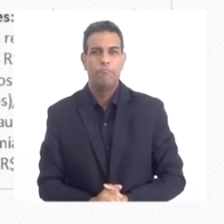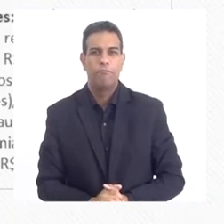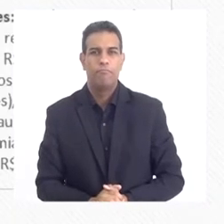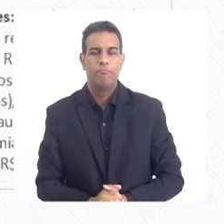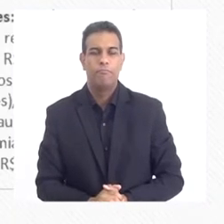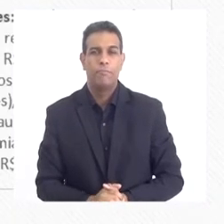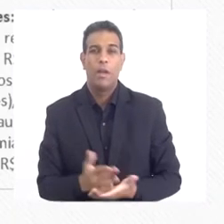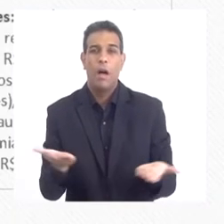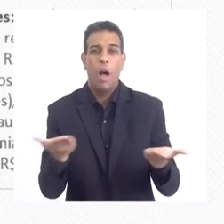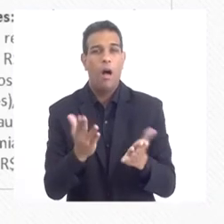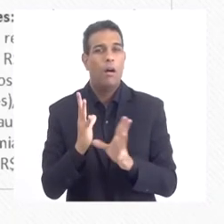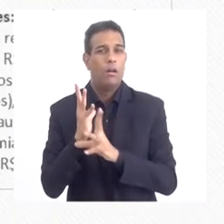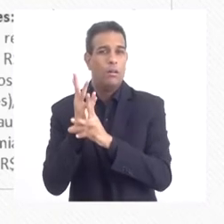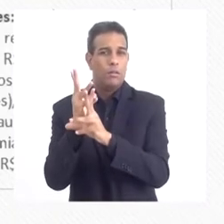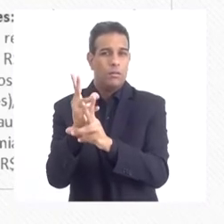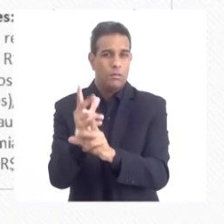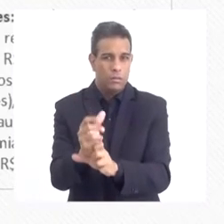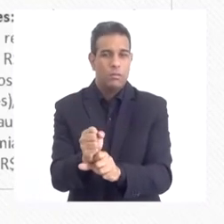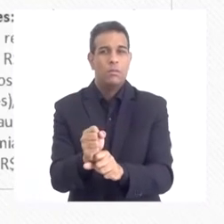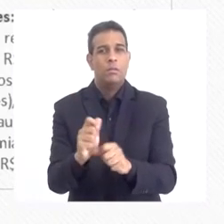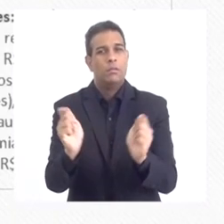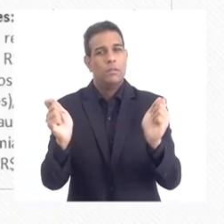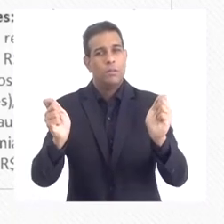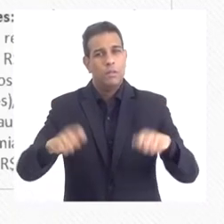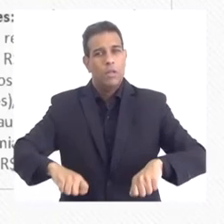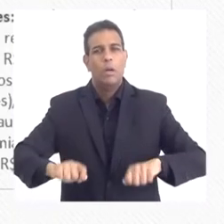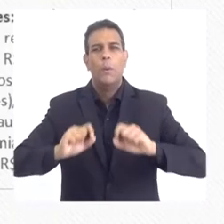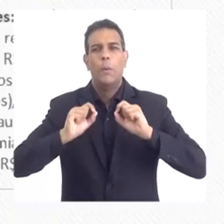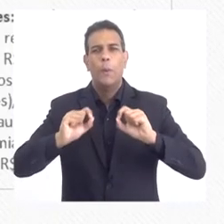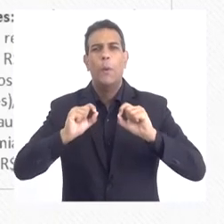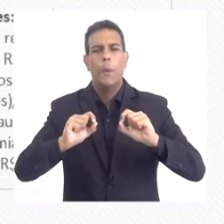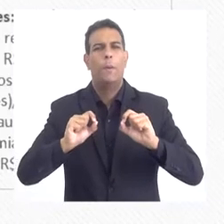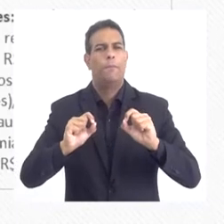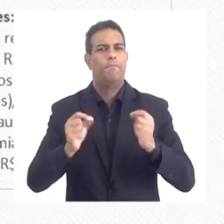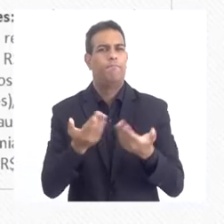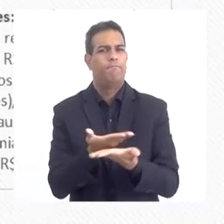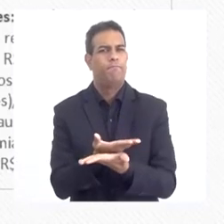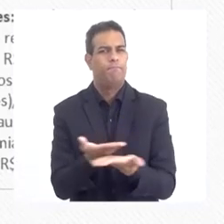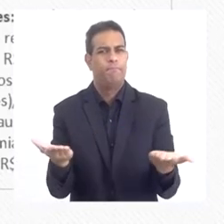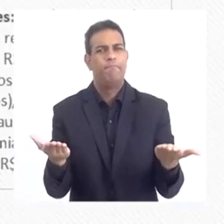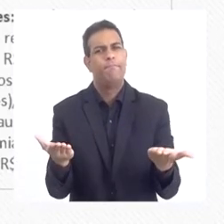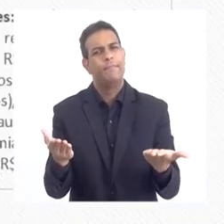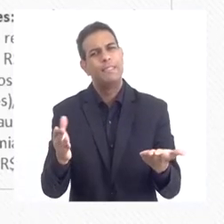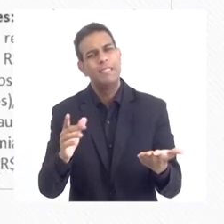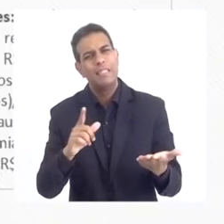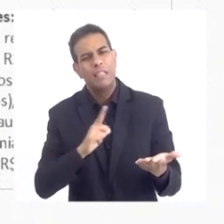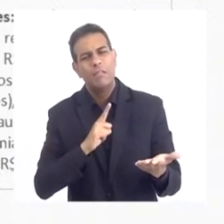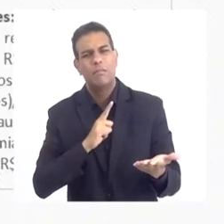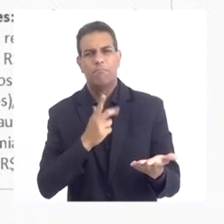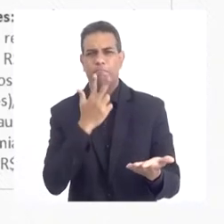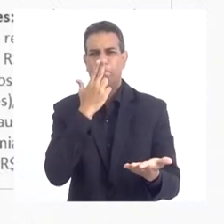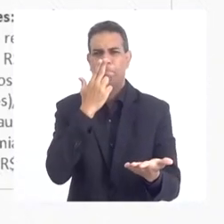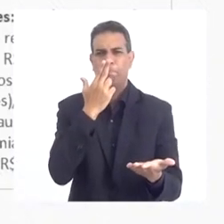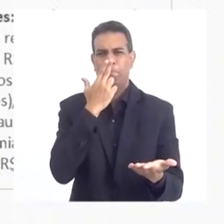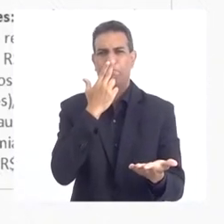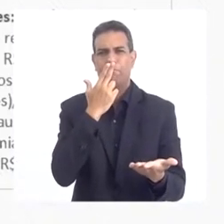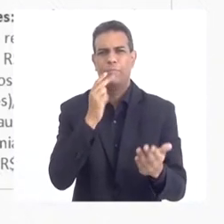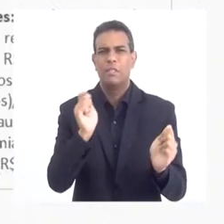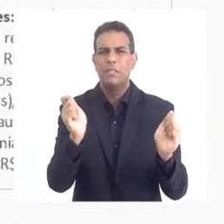Eu tenho um dado que é significativo. A gente chegou a ter